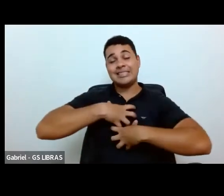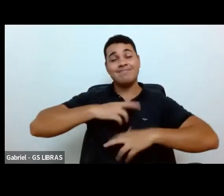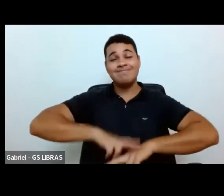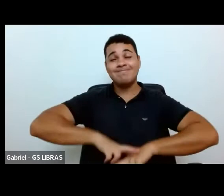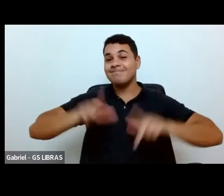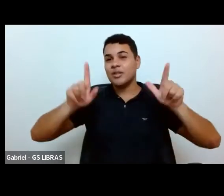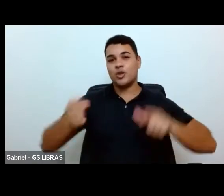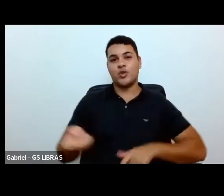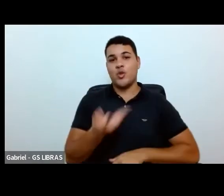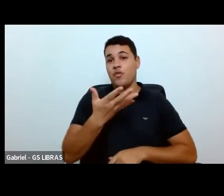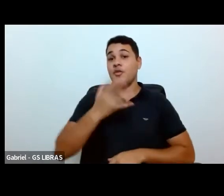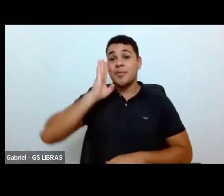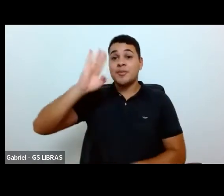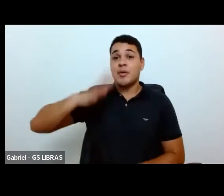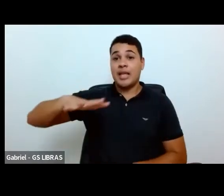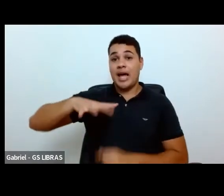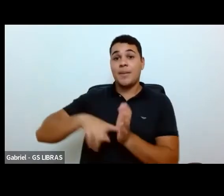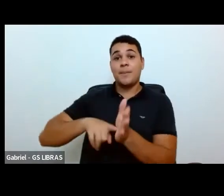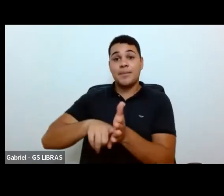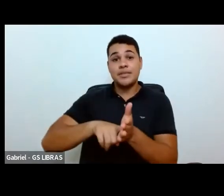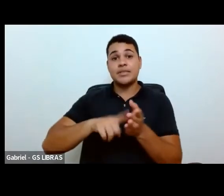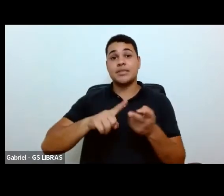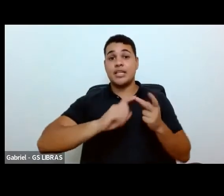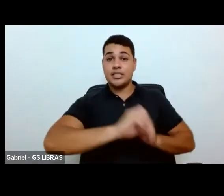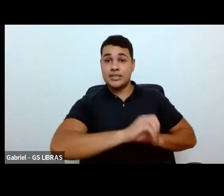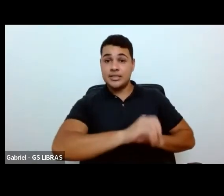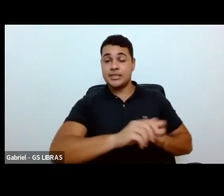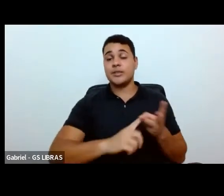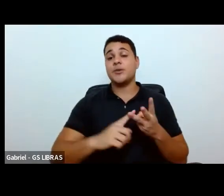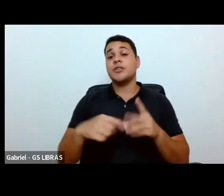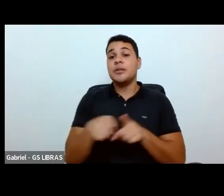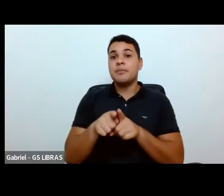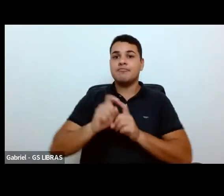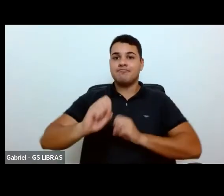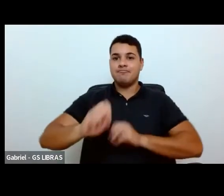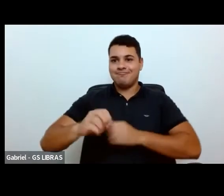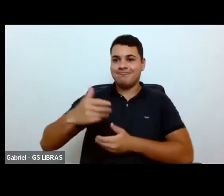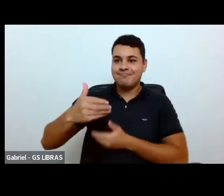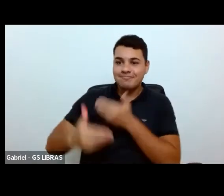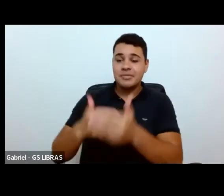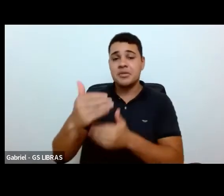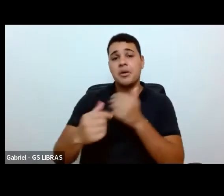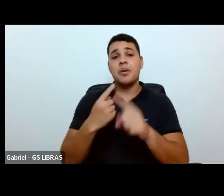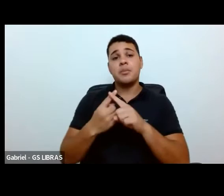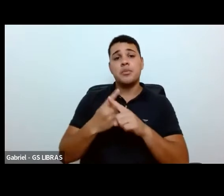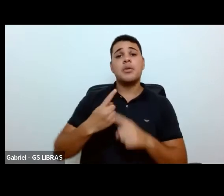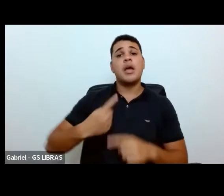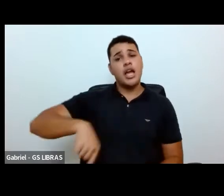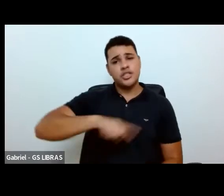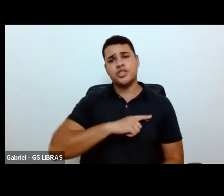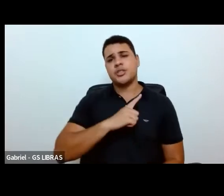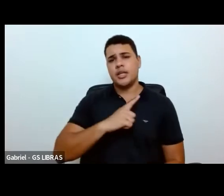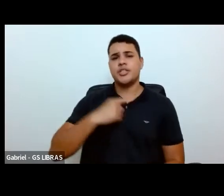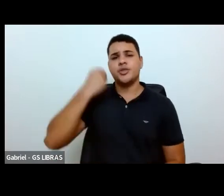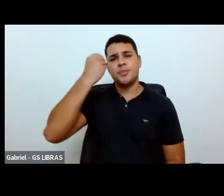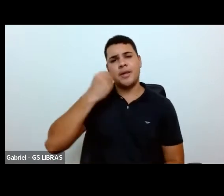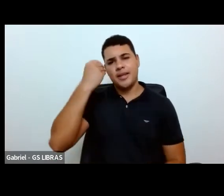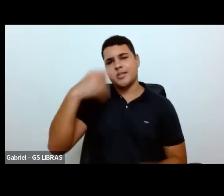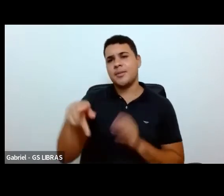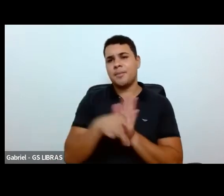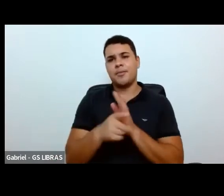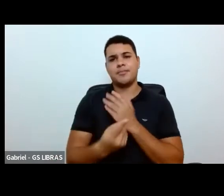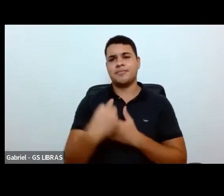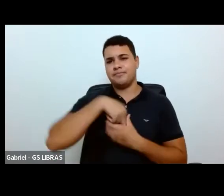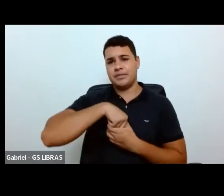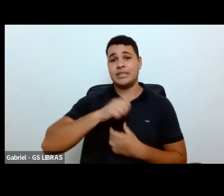De ensino, de pesquisa e de atuação e incidência, né? Porque acho que a gente tem vivências particulares, e que a